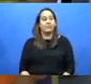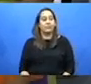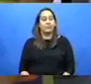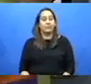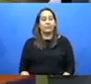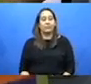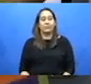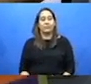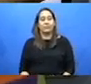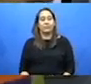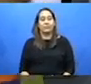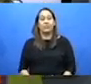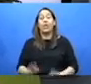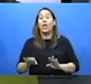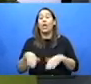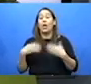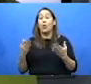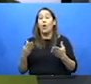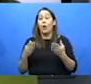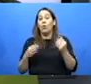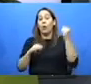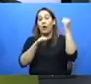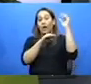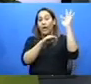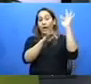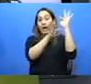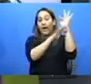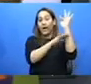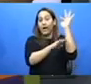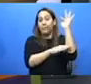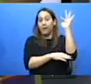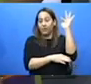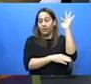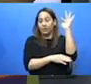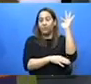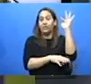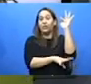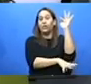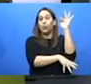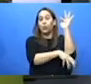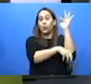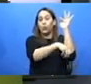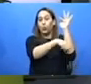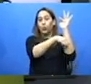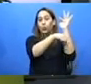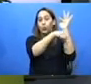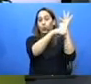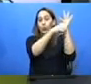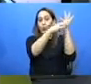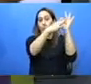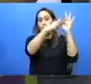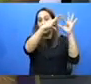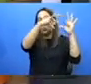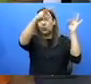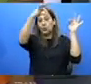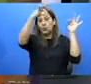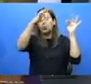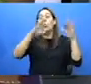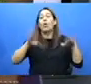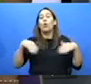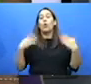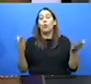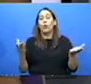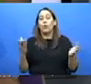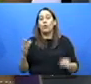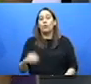imagem. E qual a parte, então, que leva a água até as folhas? Para sair dessa parte e levar até as folhinhas.